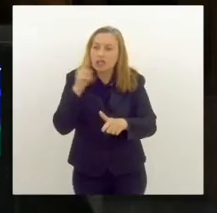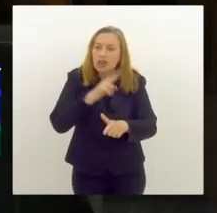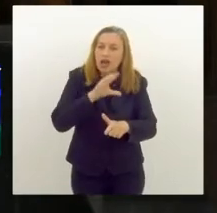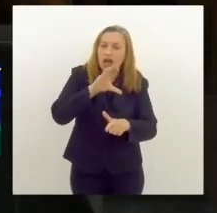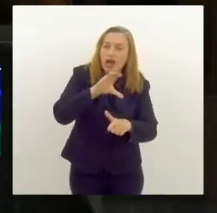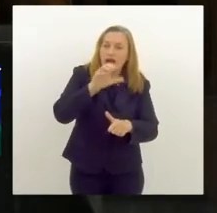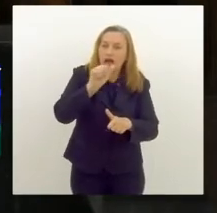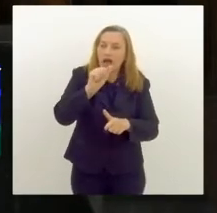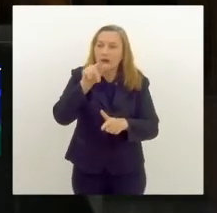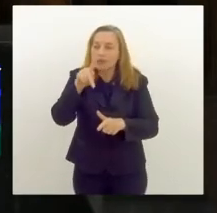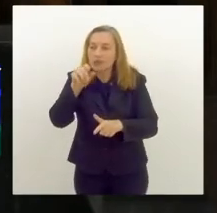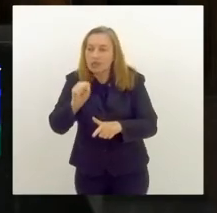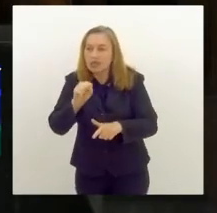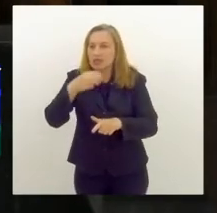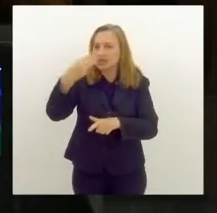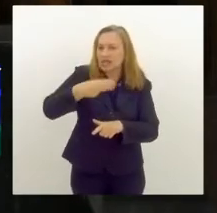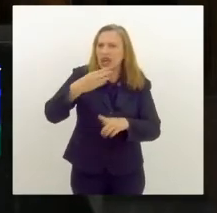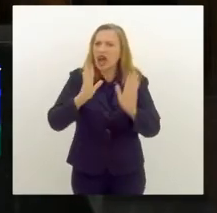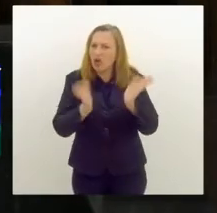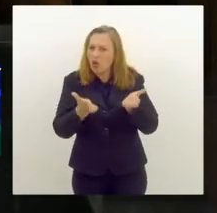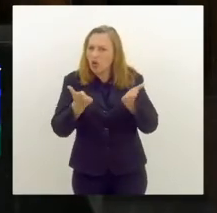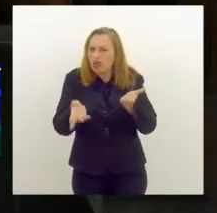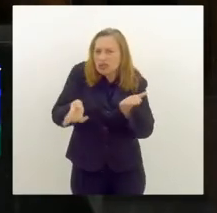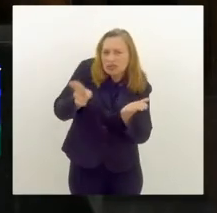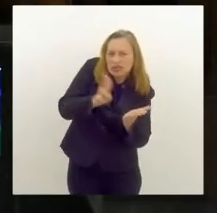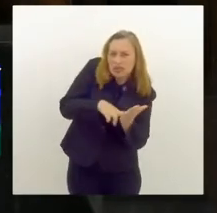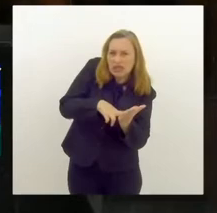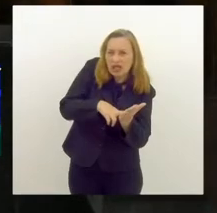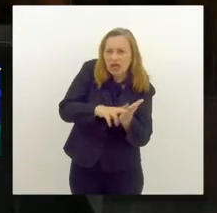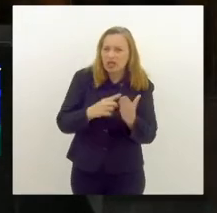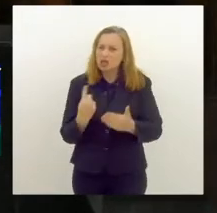CAPS-3. Agora, internar, asilar